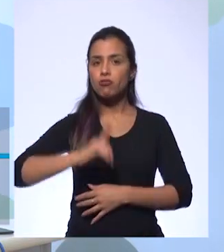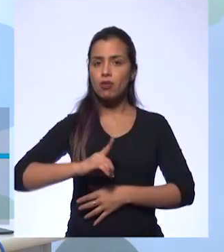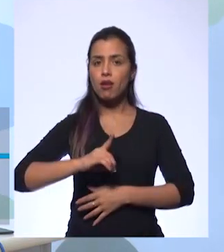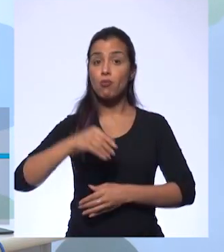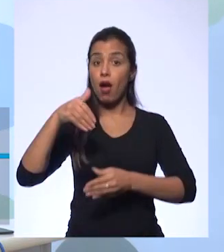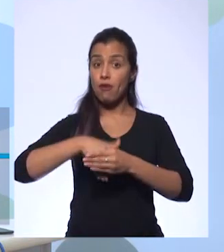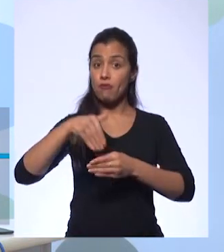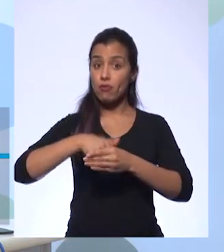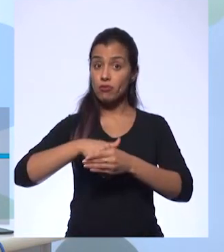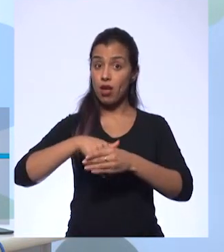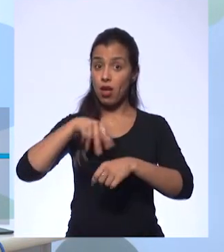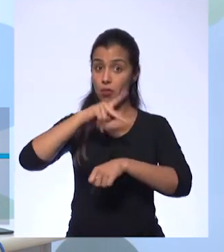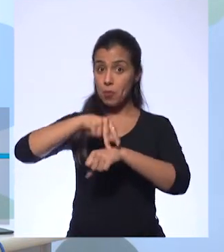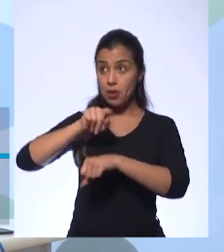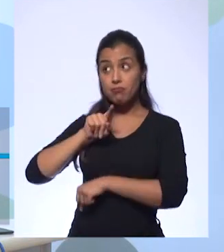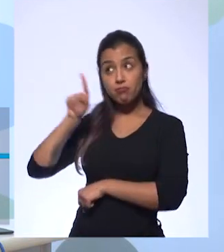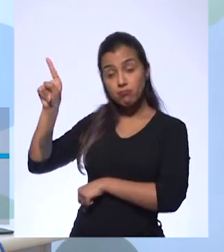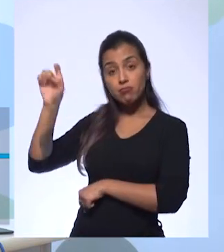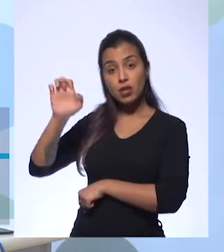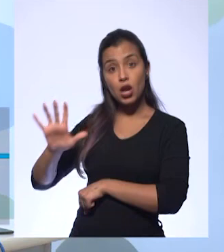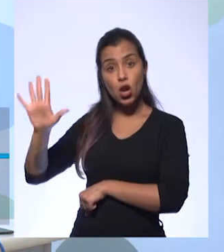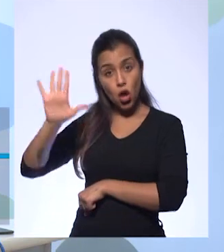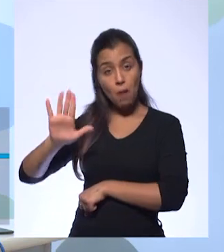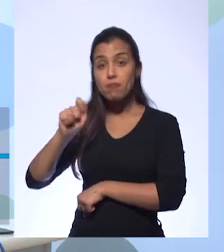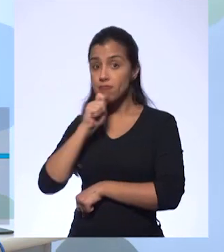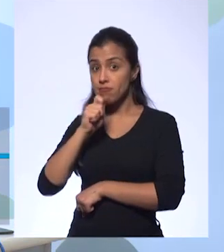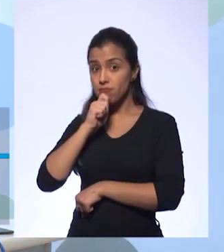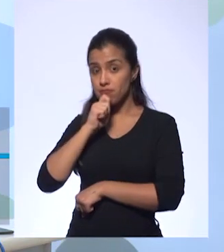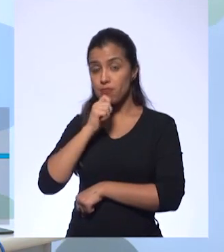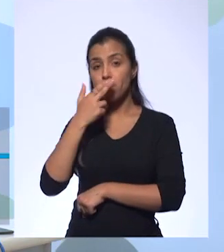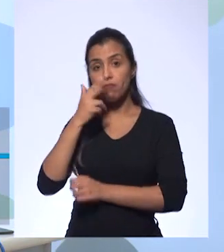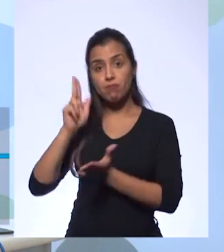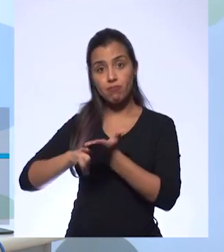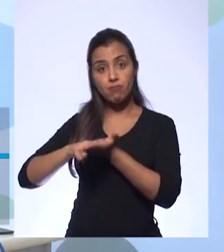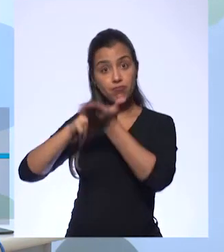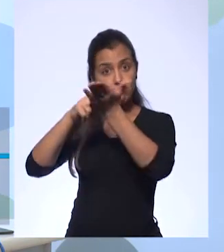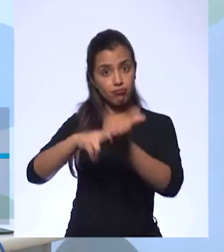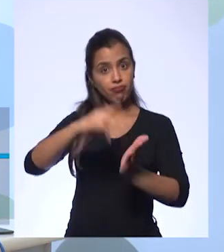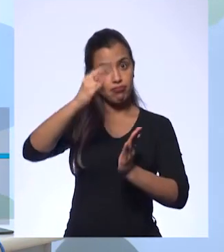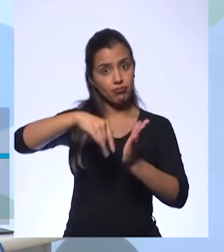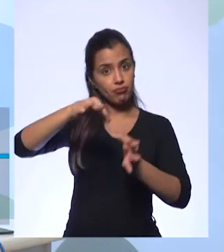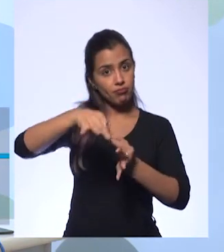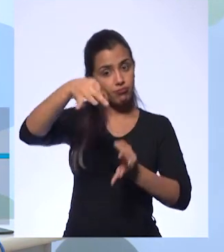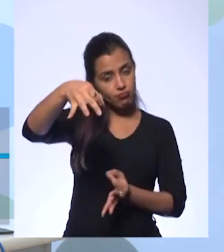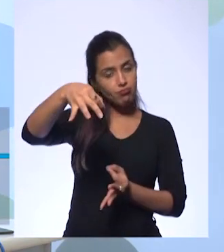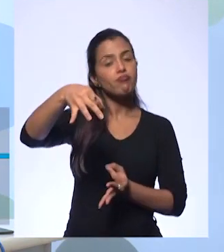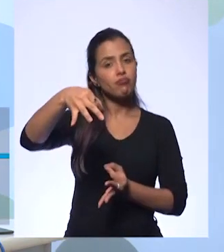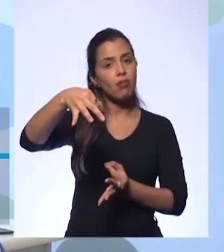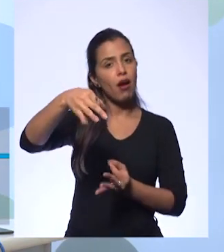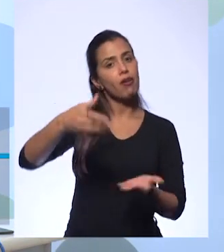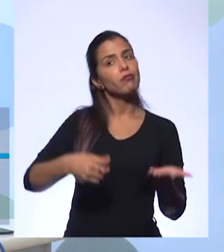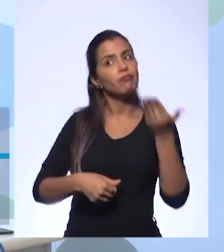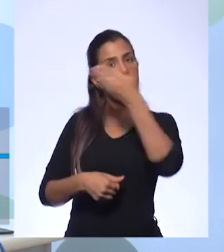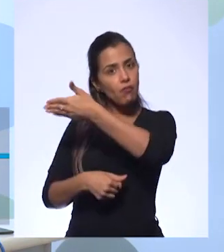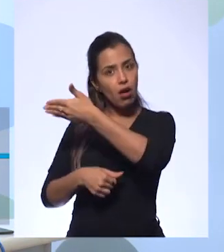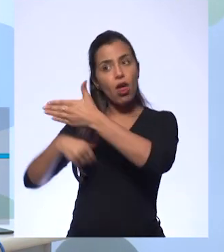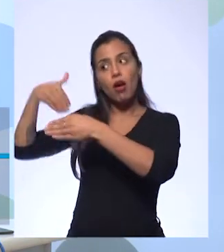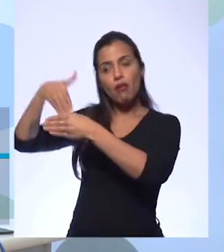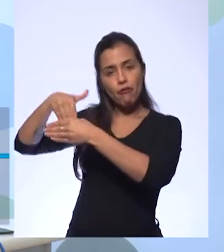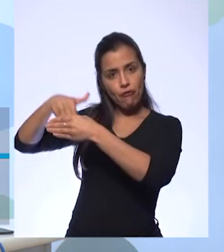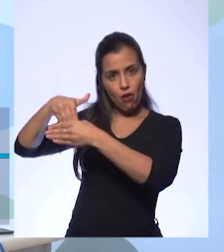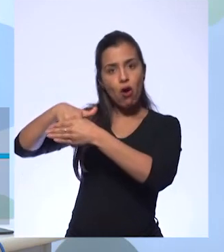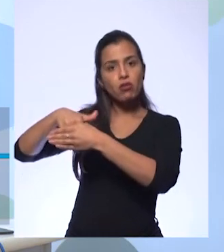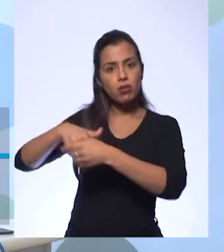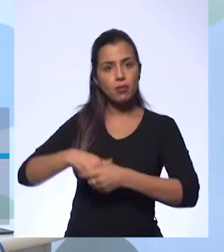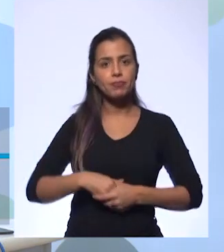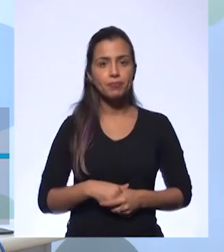votar no Parlamento da União Europeia. Então, eles recebem uma carta, eles votam, mandam de volta, né, e eles acabam votando aí.